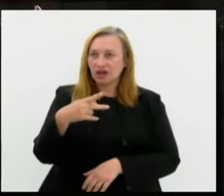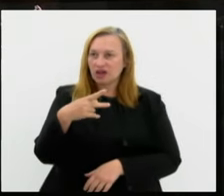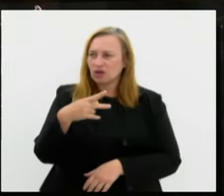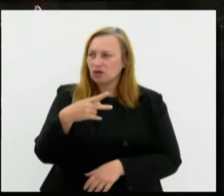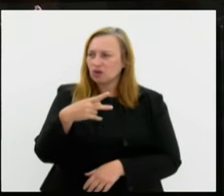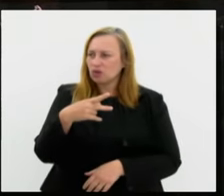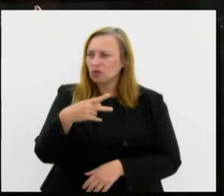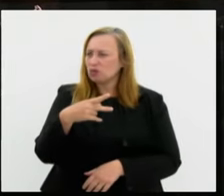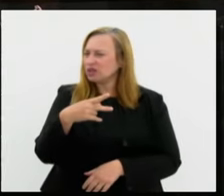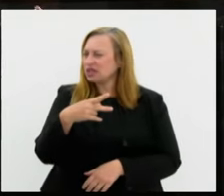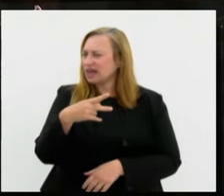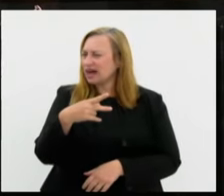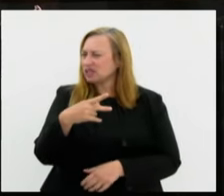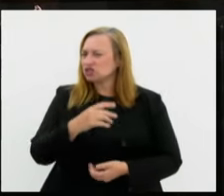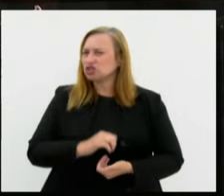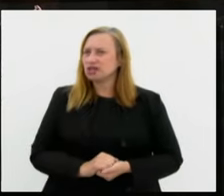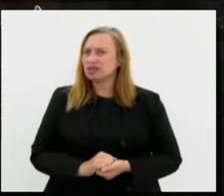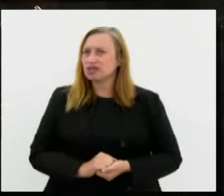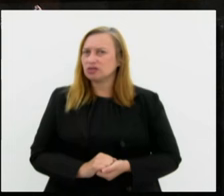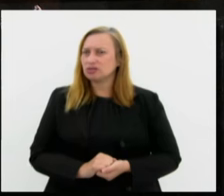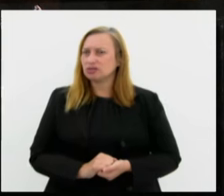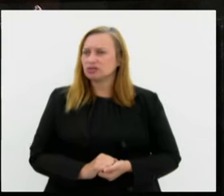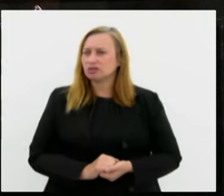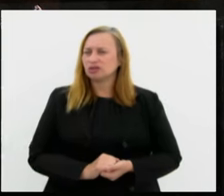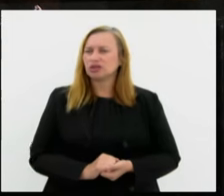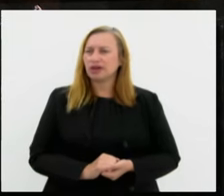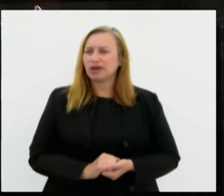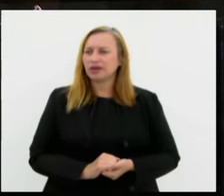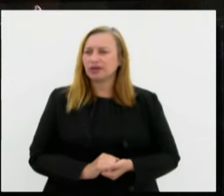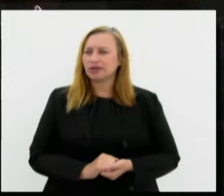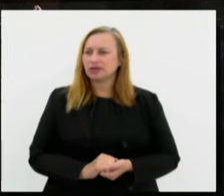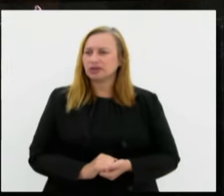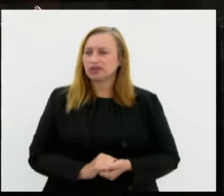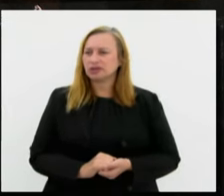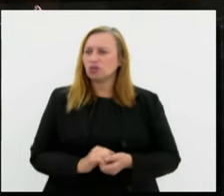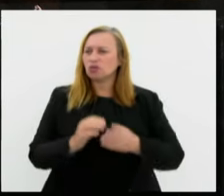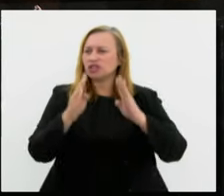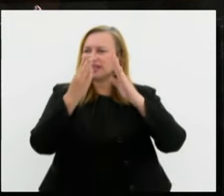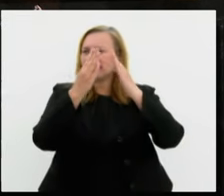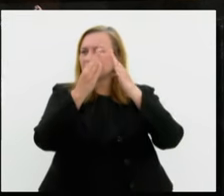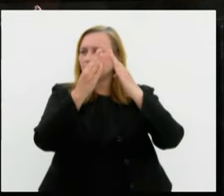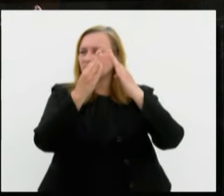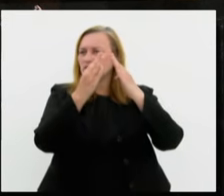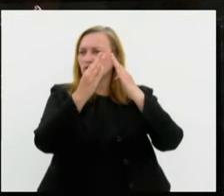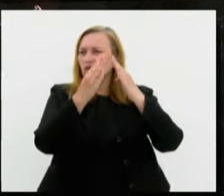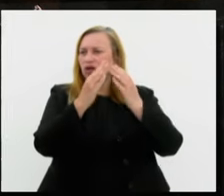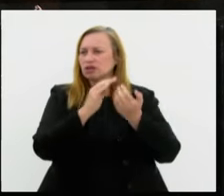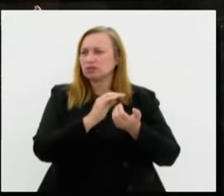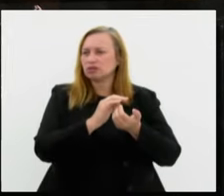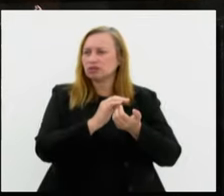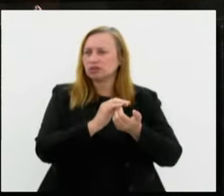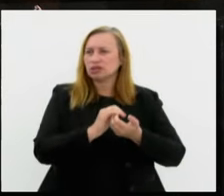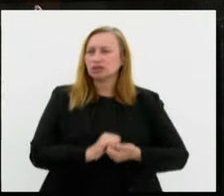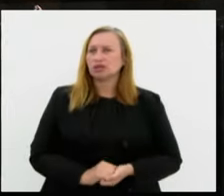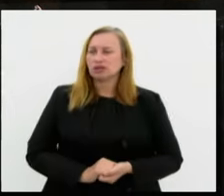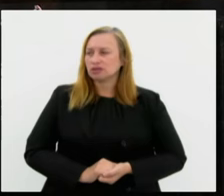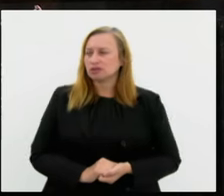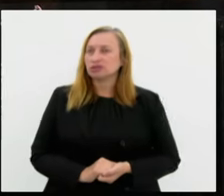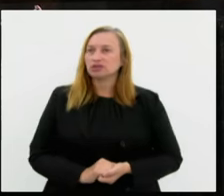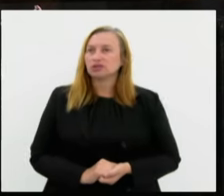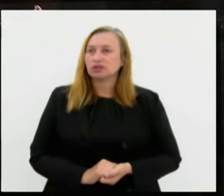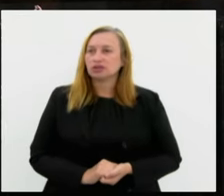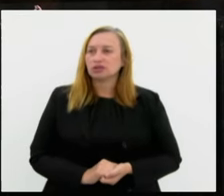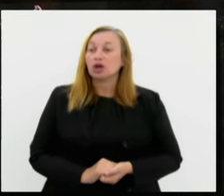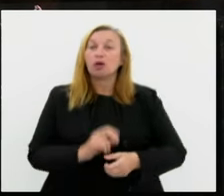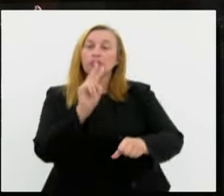aliás, foi defendida brilhantemente pelo nosso procurador, Rodrigo, e ganhou no STF. Agora, é bom que